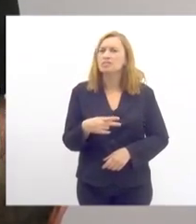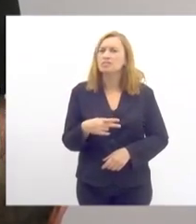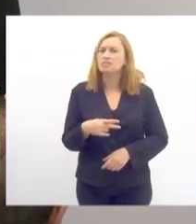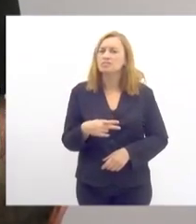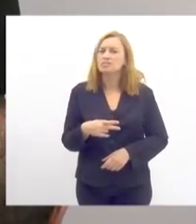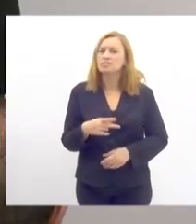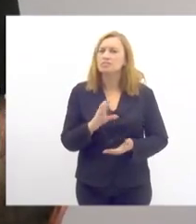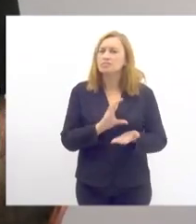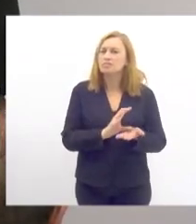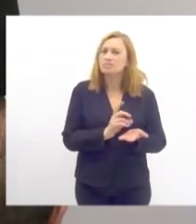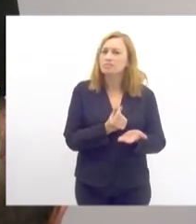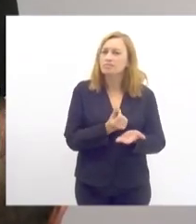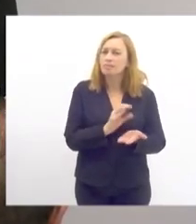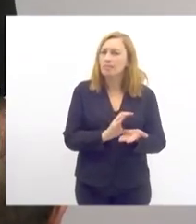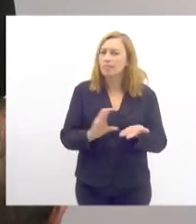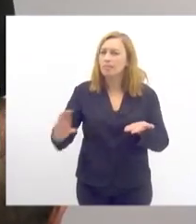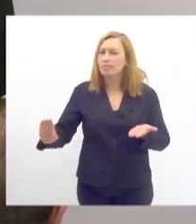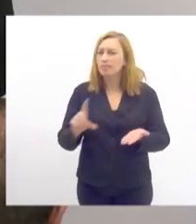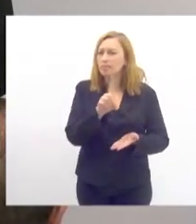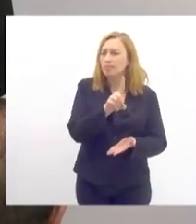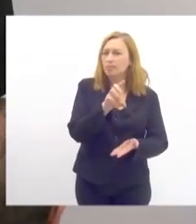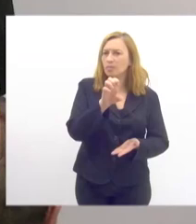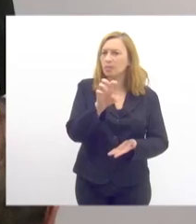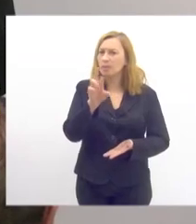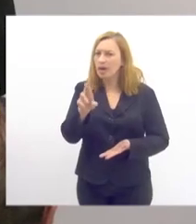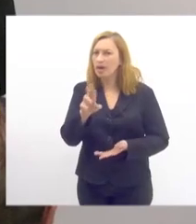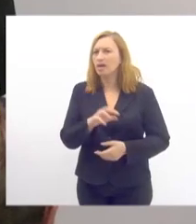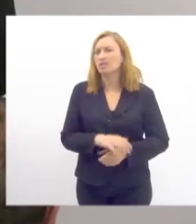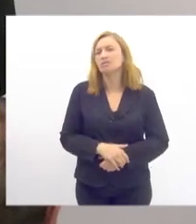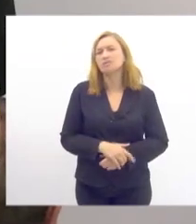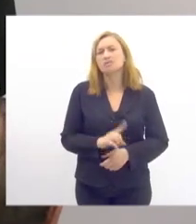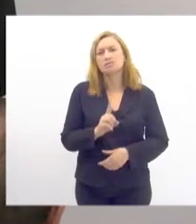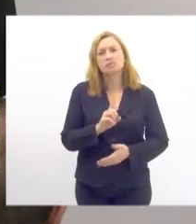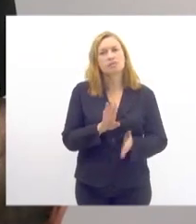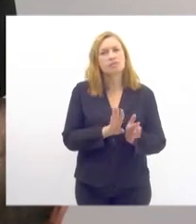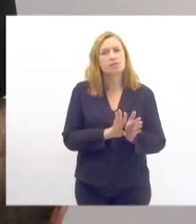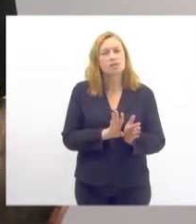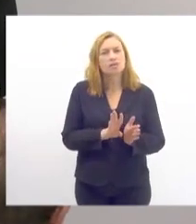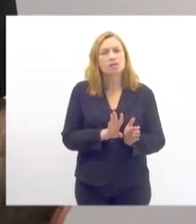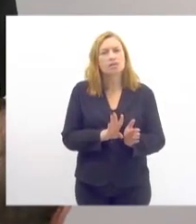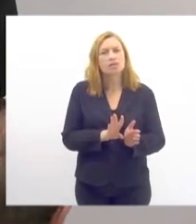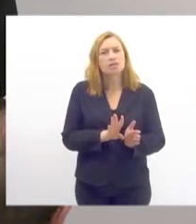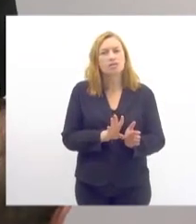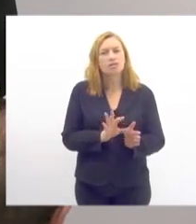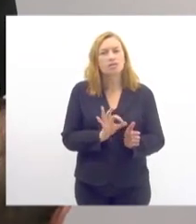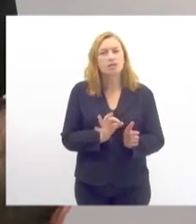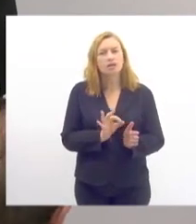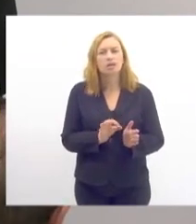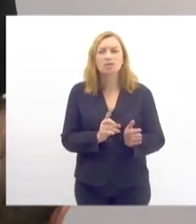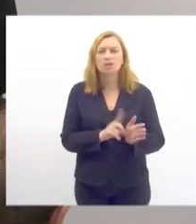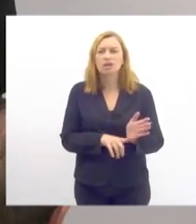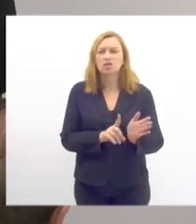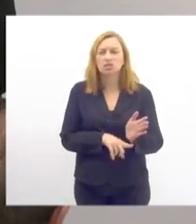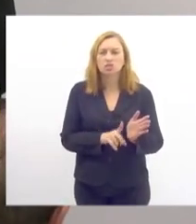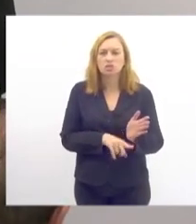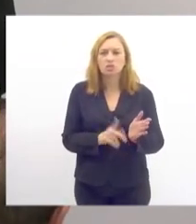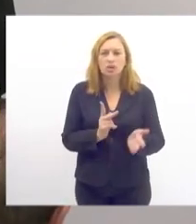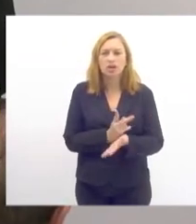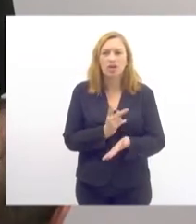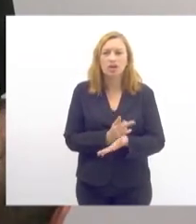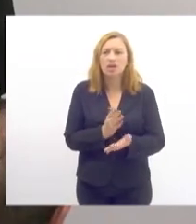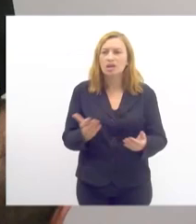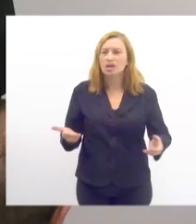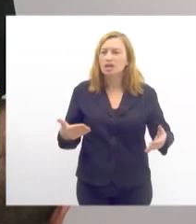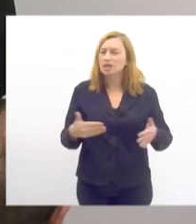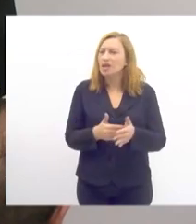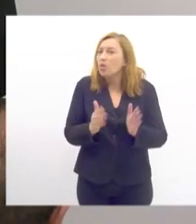um repasse do DER, que não foi gasto conforme deveria ser, e até hoje esse processo